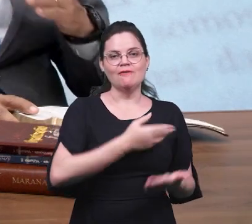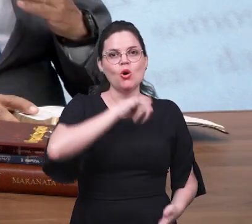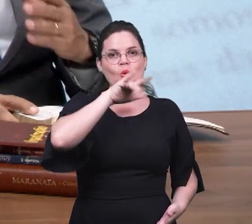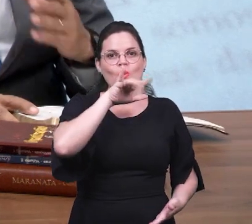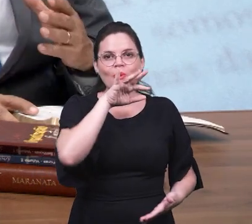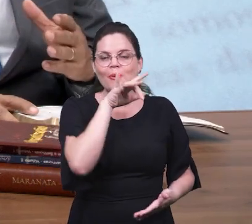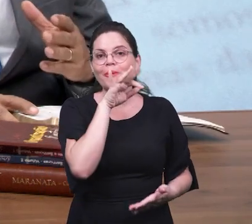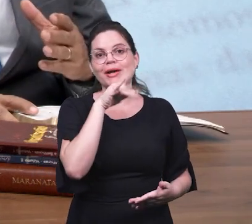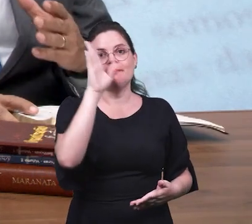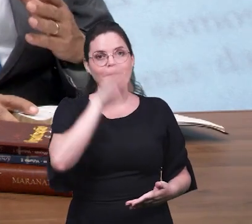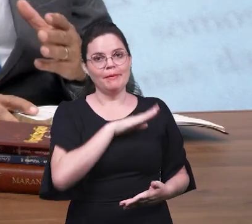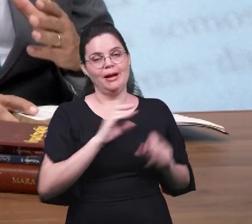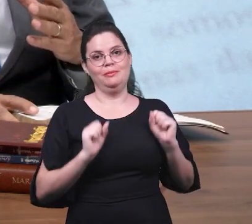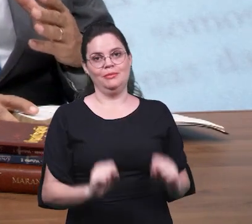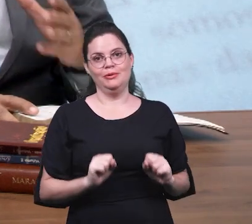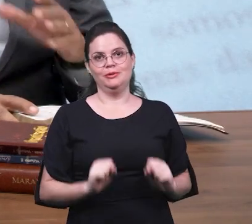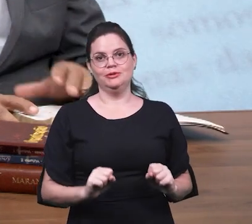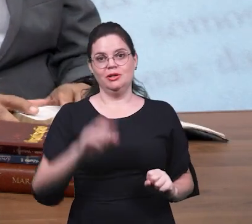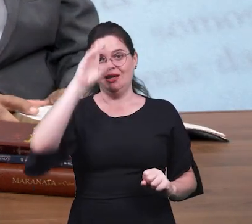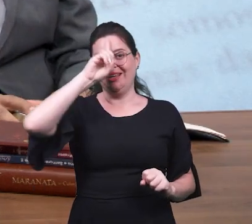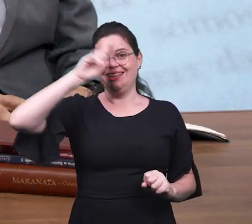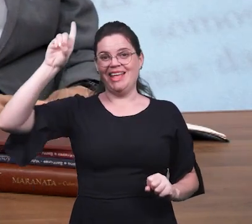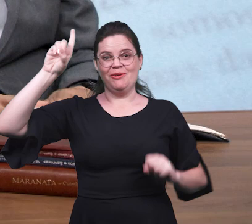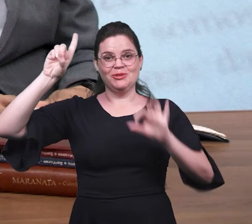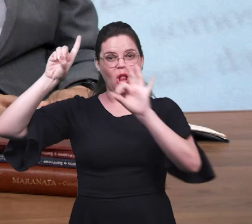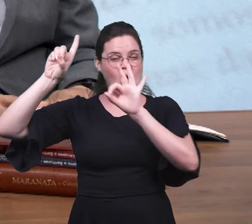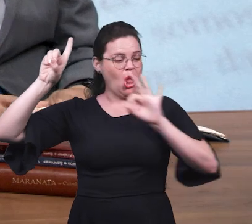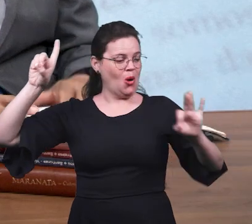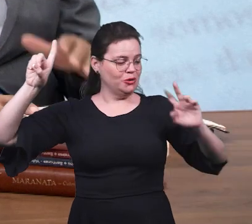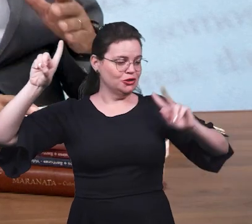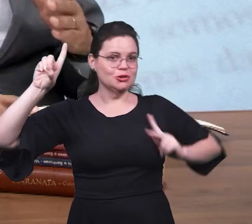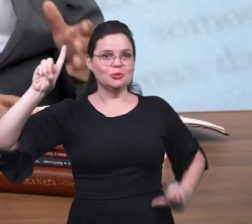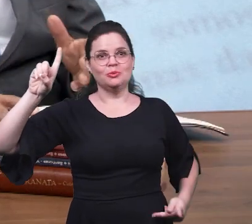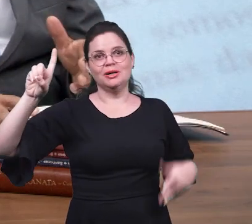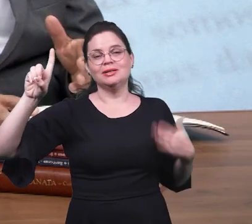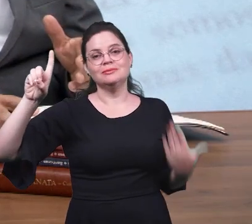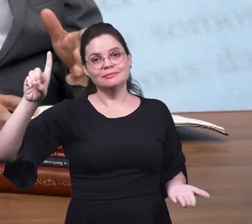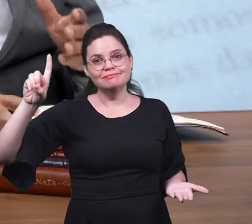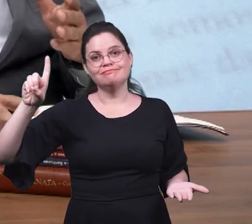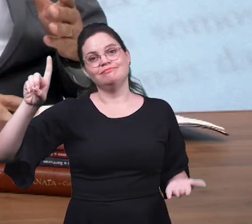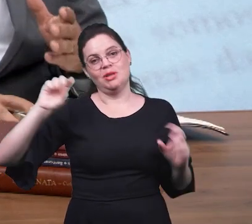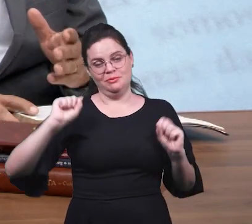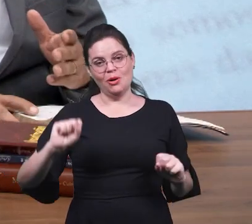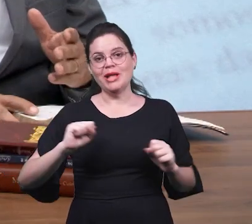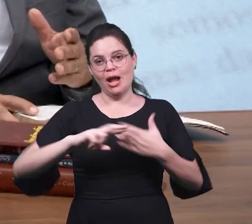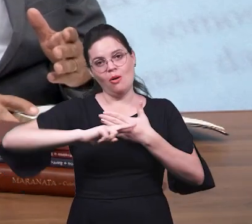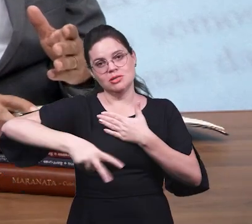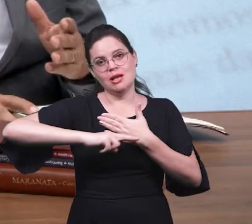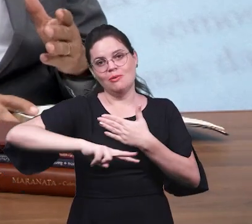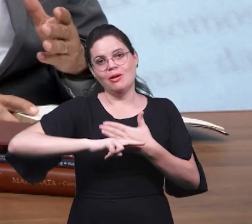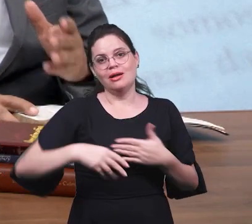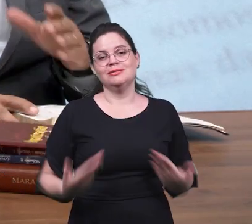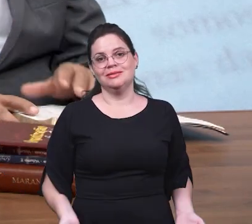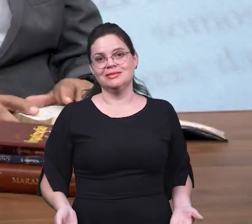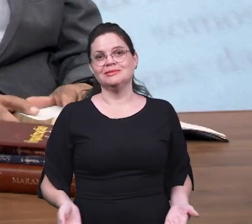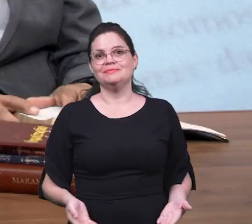a separação do homem de Deus, a dor e o sofrimento